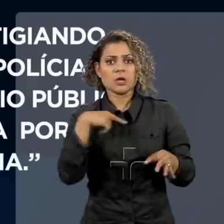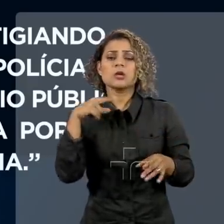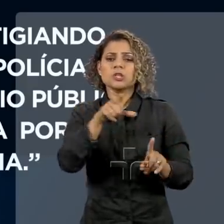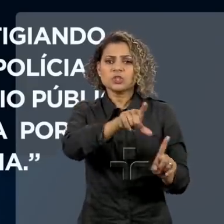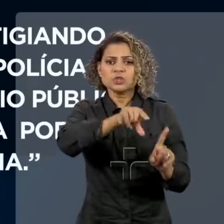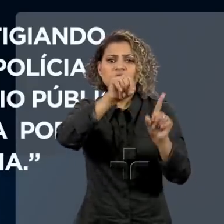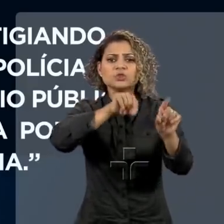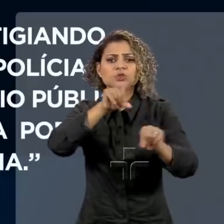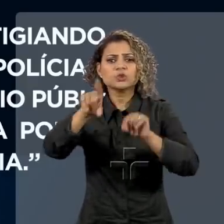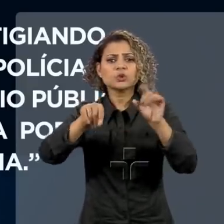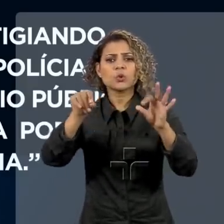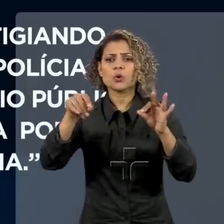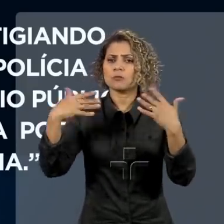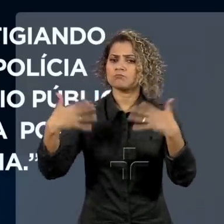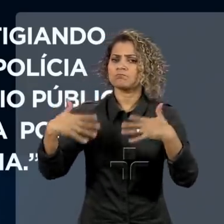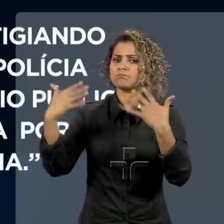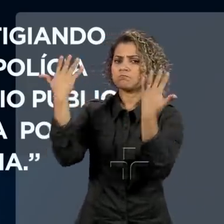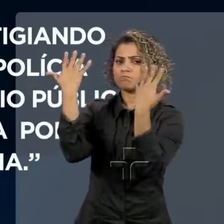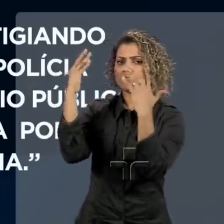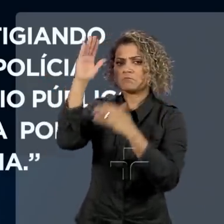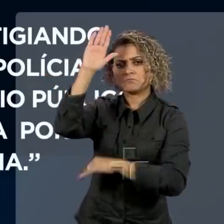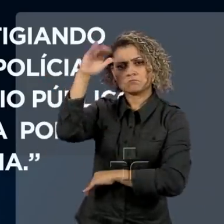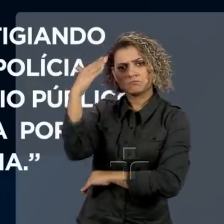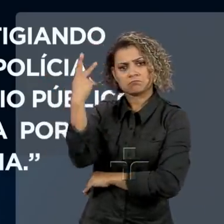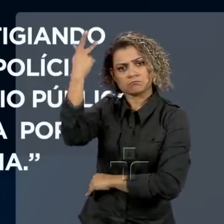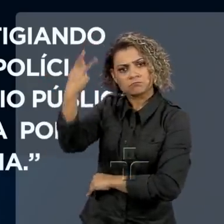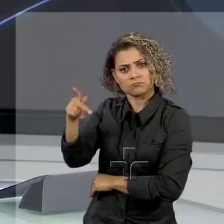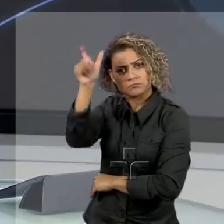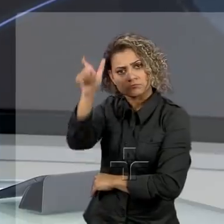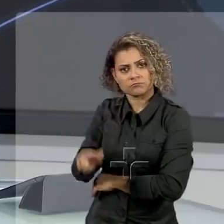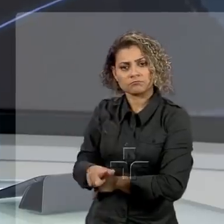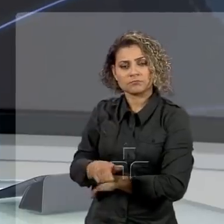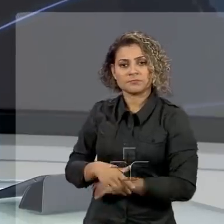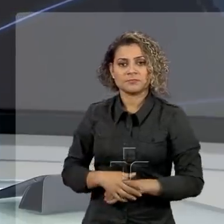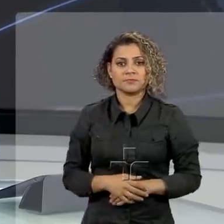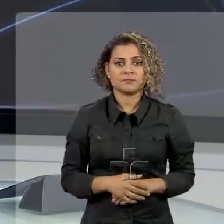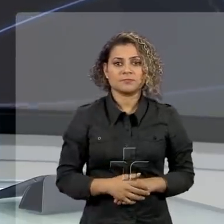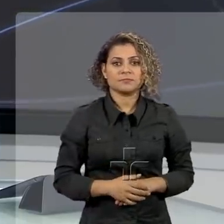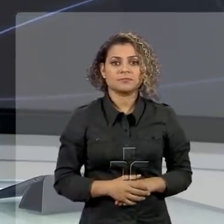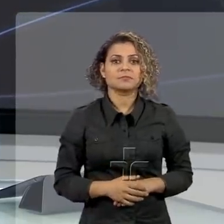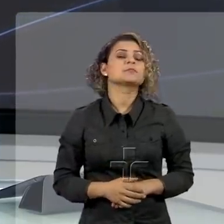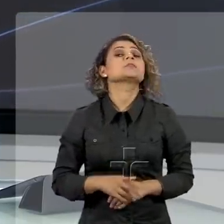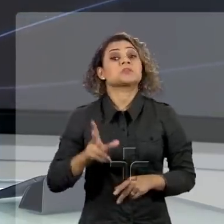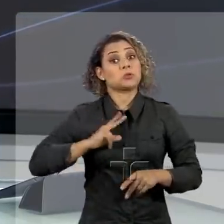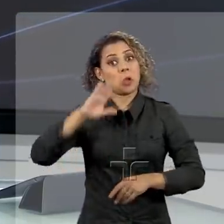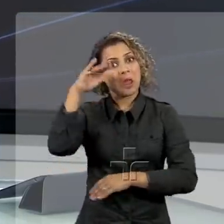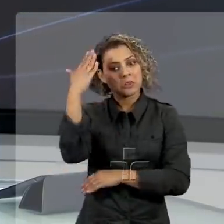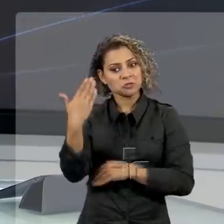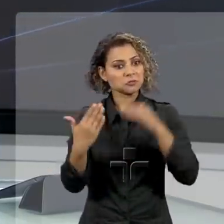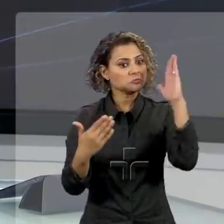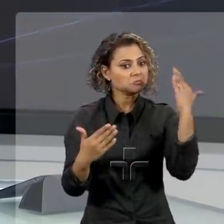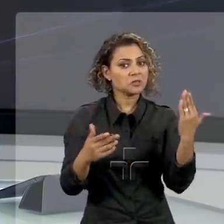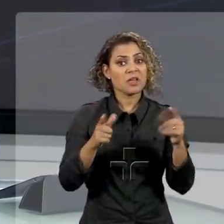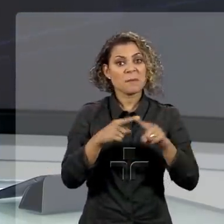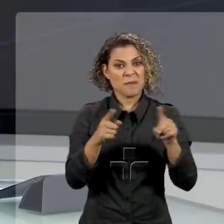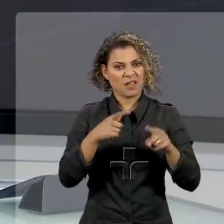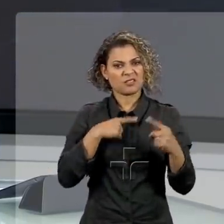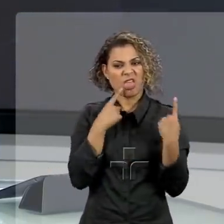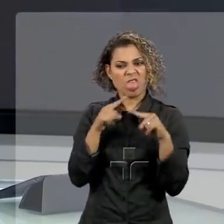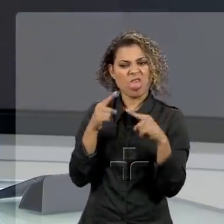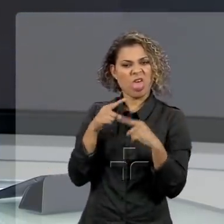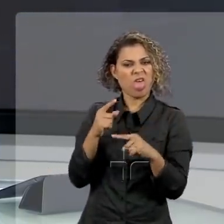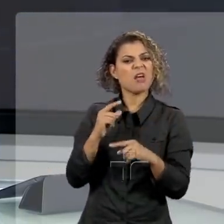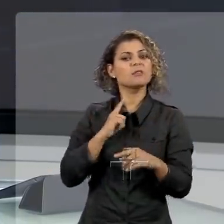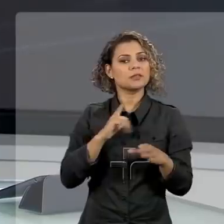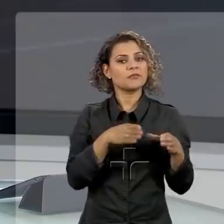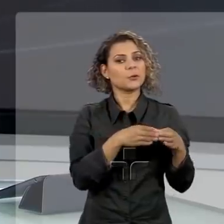por genuína meritocracia, escreveu Fux. Foram muitos elogios e muitas críticas vindas